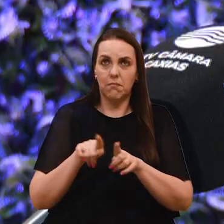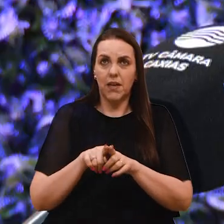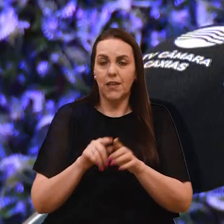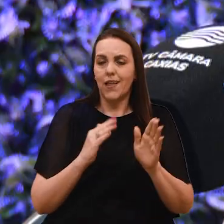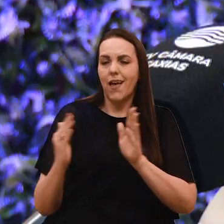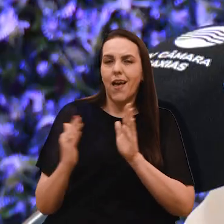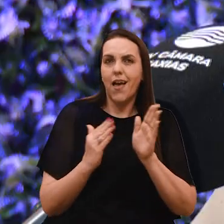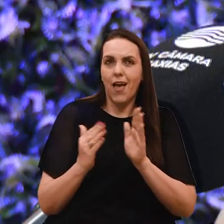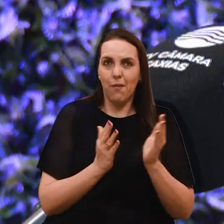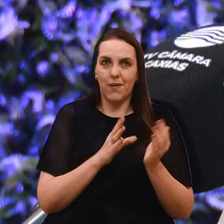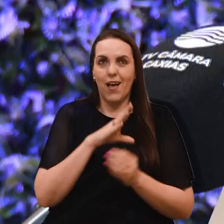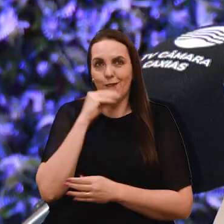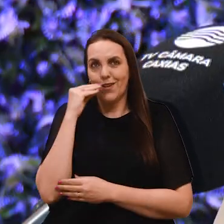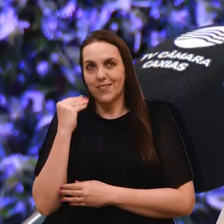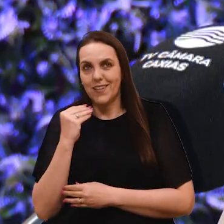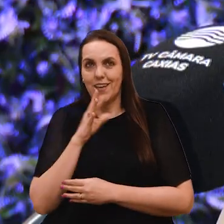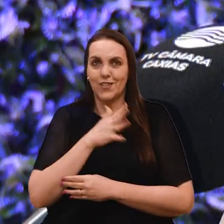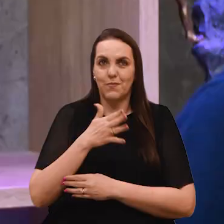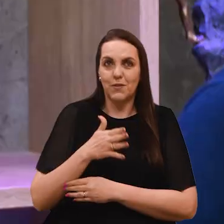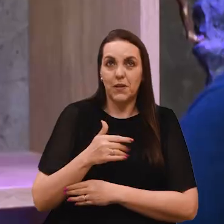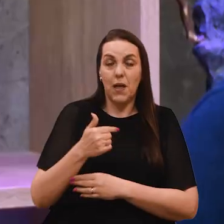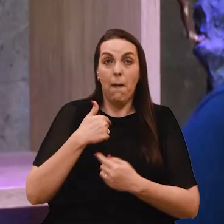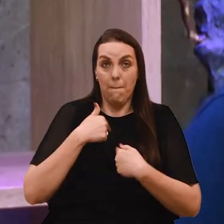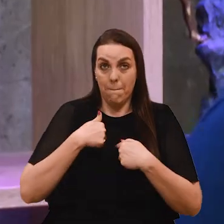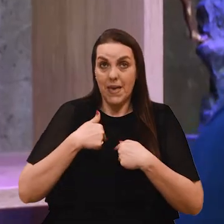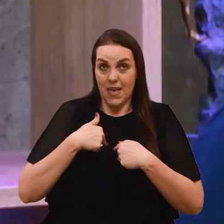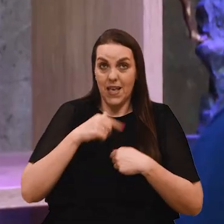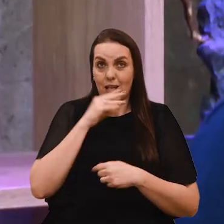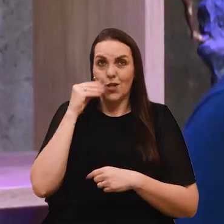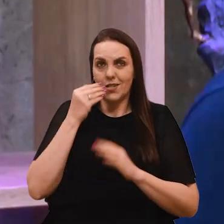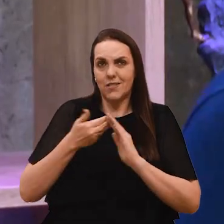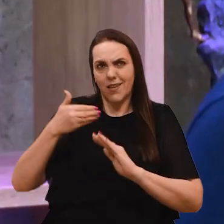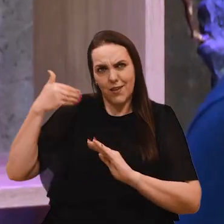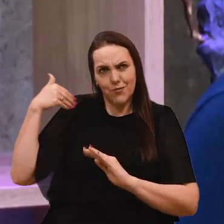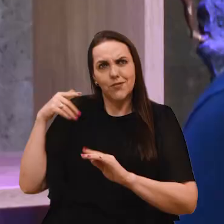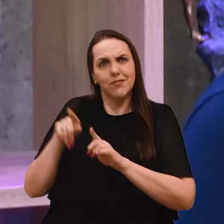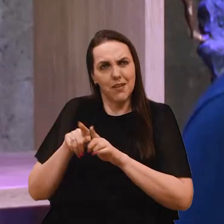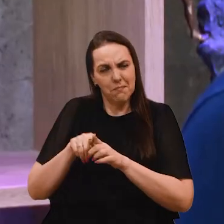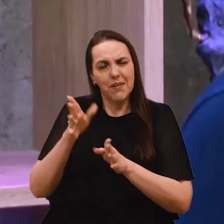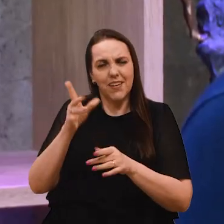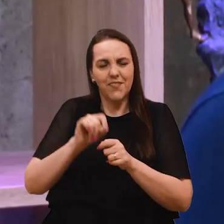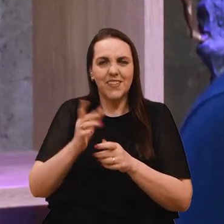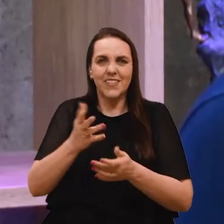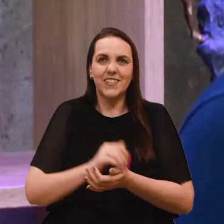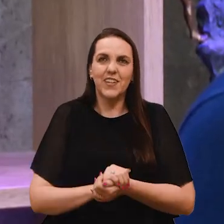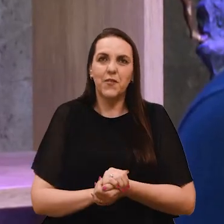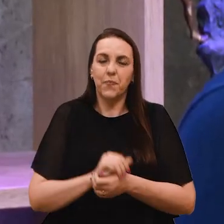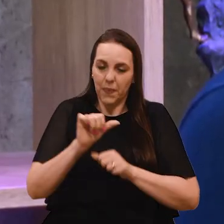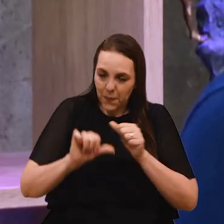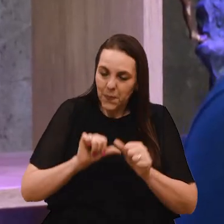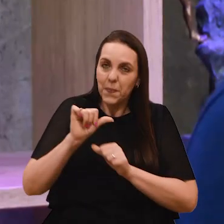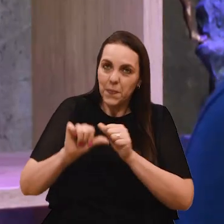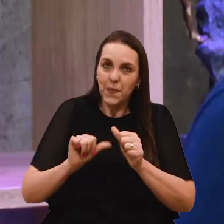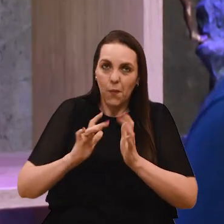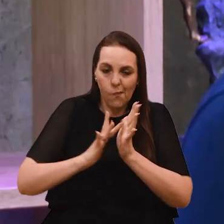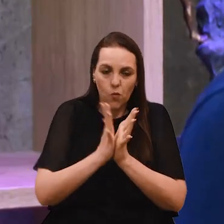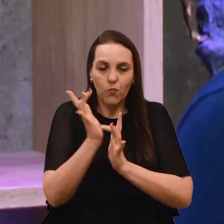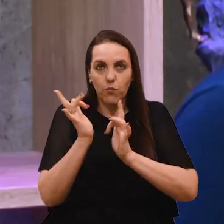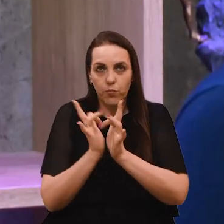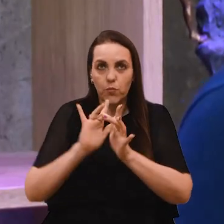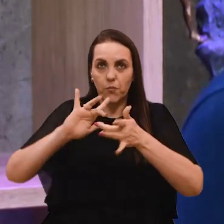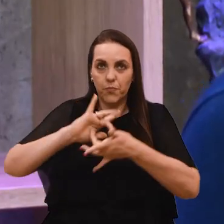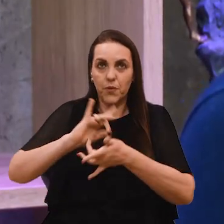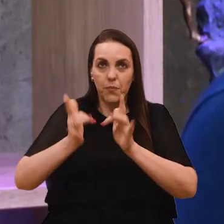de adolescente. Isso. Mas a minha época de adolescente tinha isso aí também. Não, tanto que tu vai mudando e ele vira uma... Tem uma